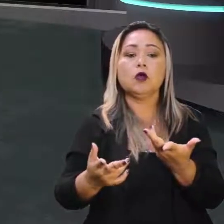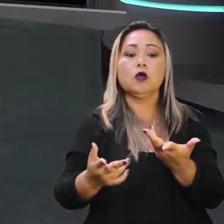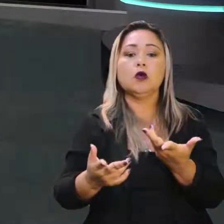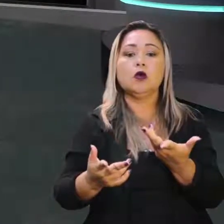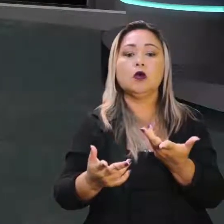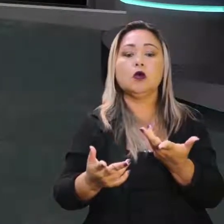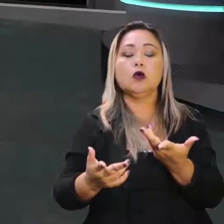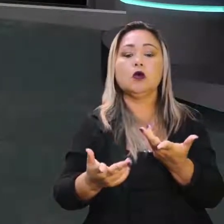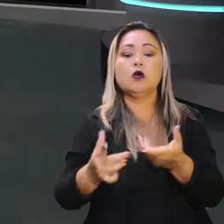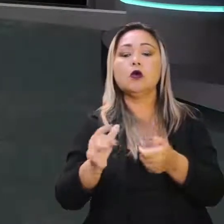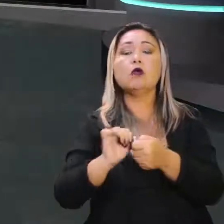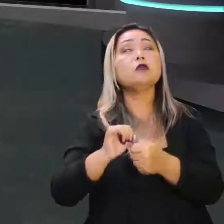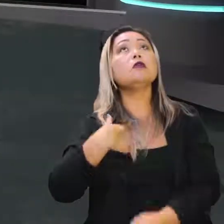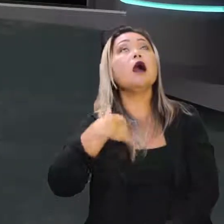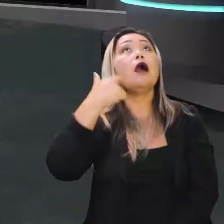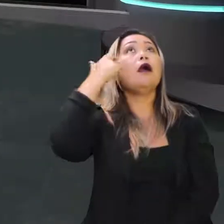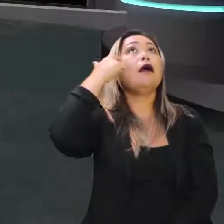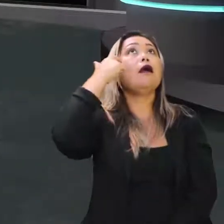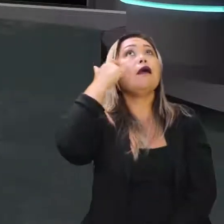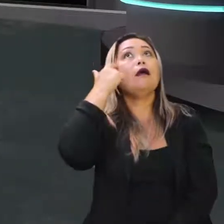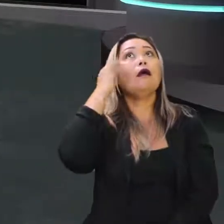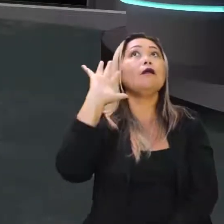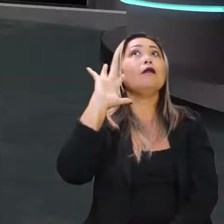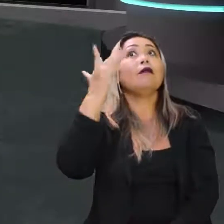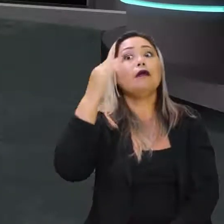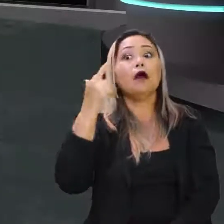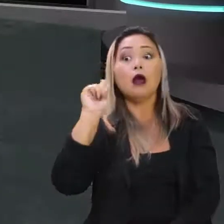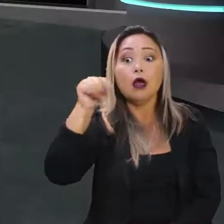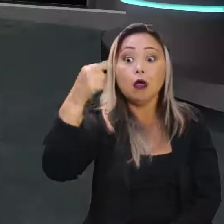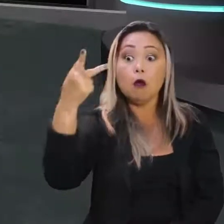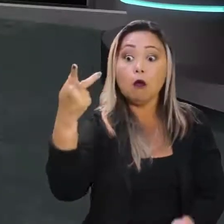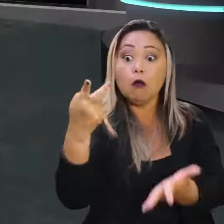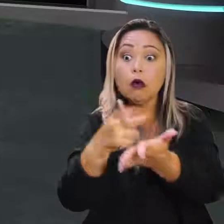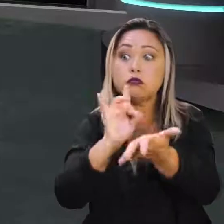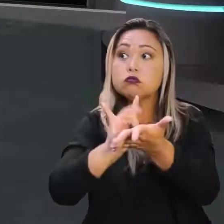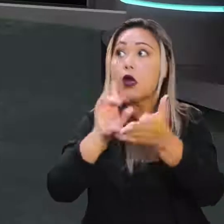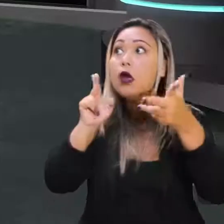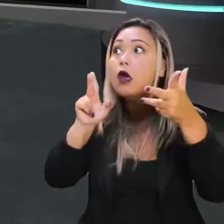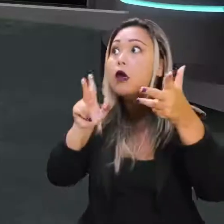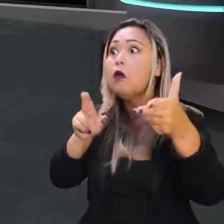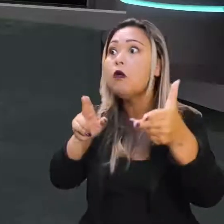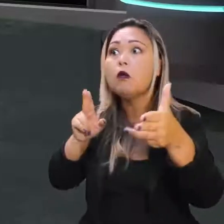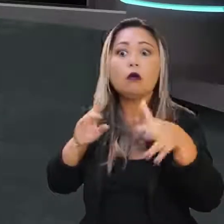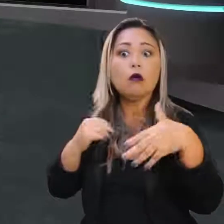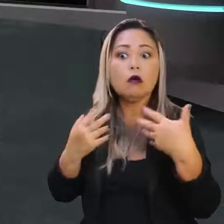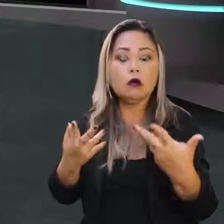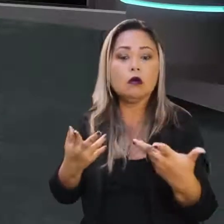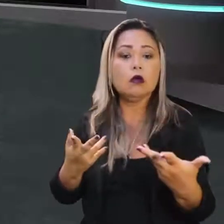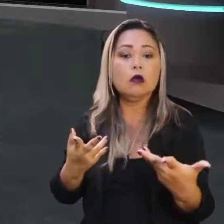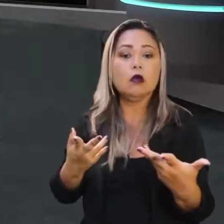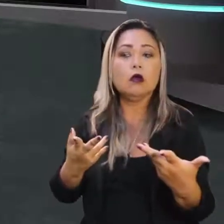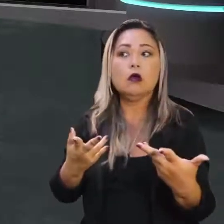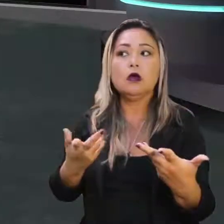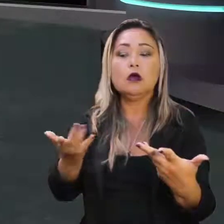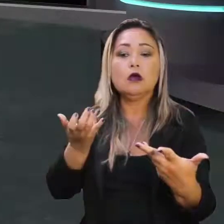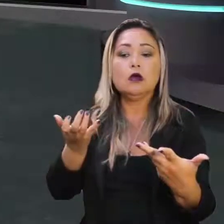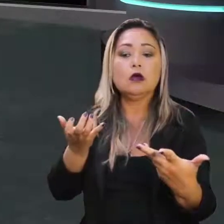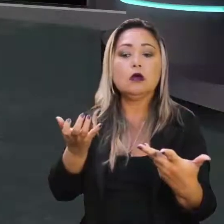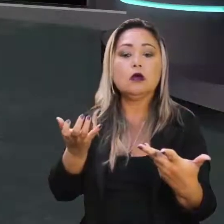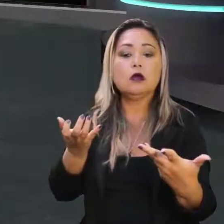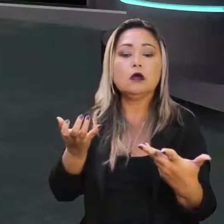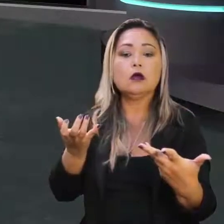que uma premonição, depois aconteceu aquilo que ele retratou lá. E o que ele